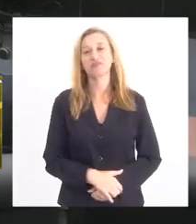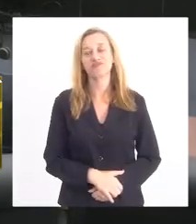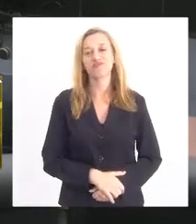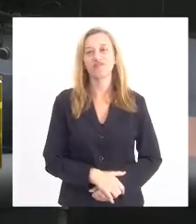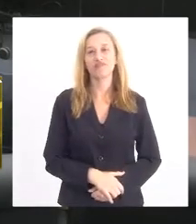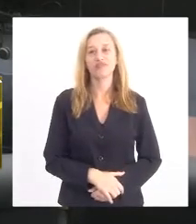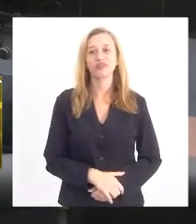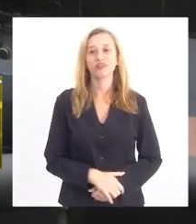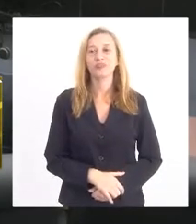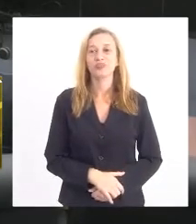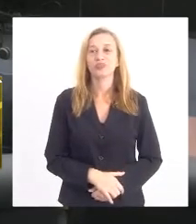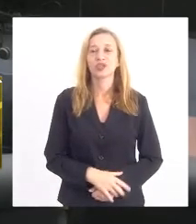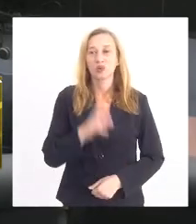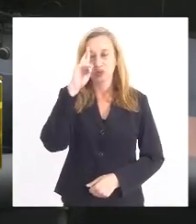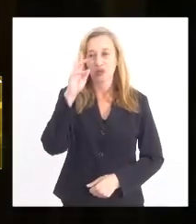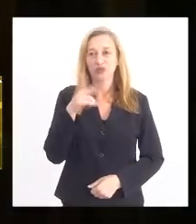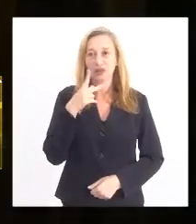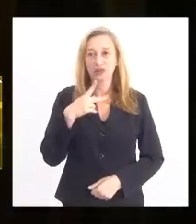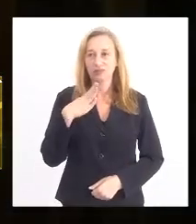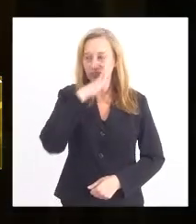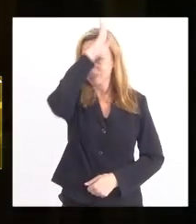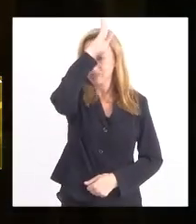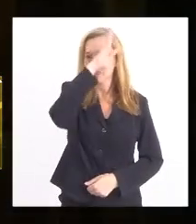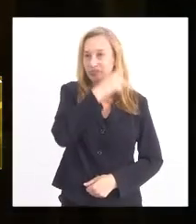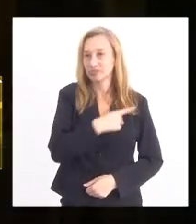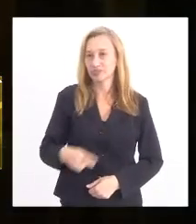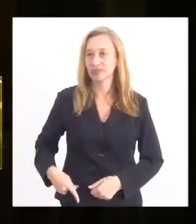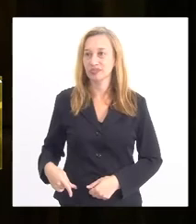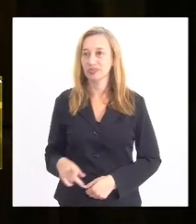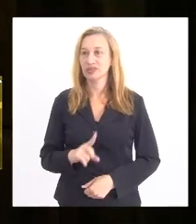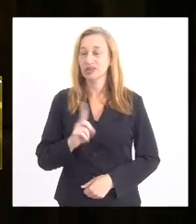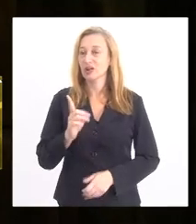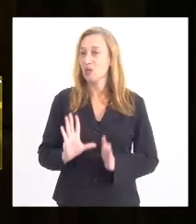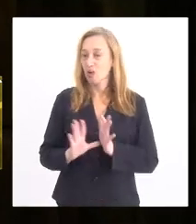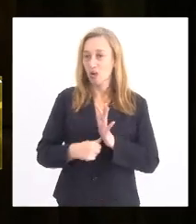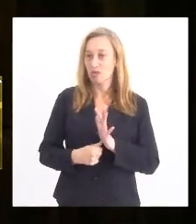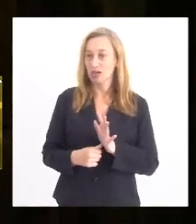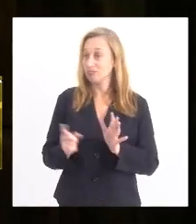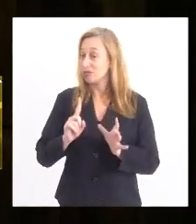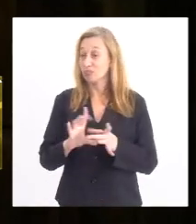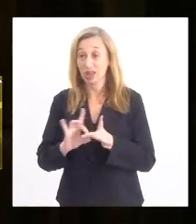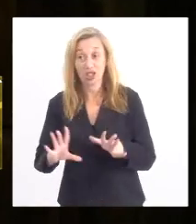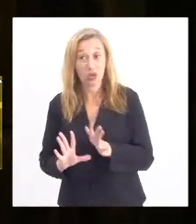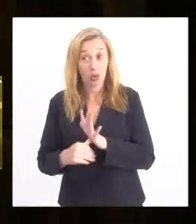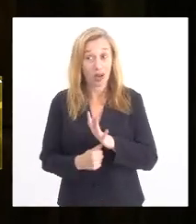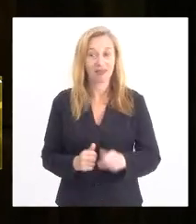se eu disse que o presidente bolsonaro não rouba nem deixa roubar